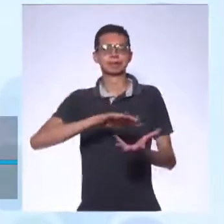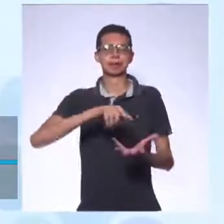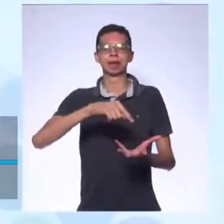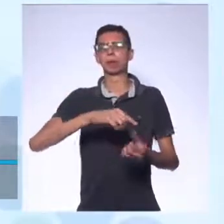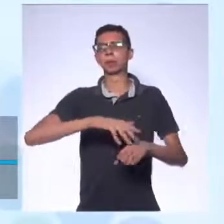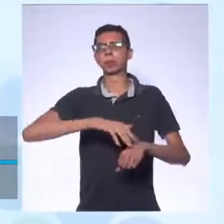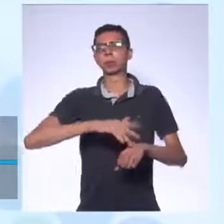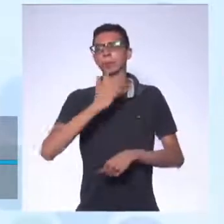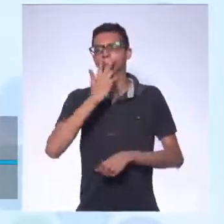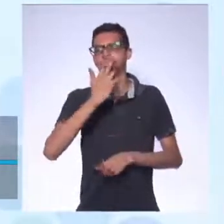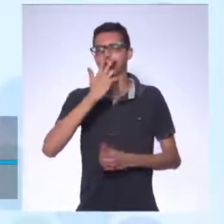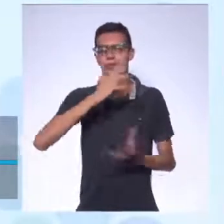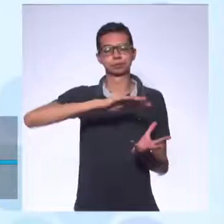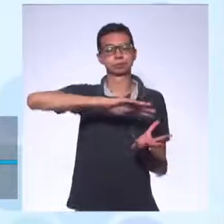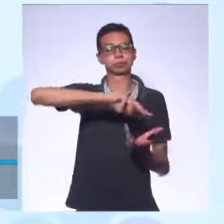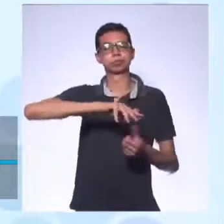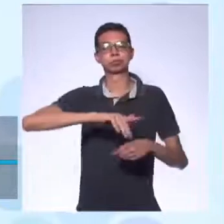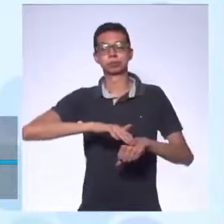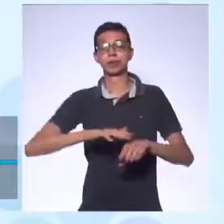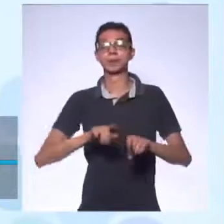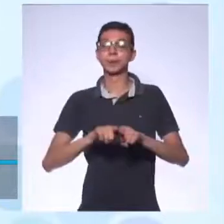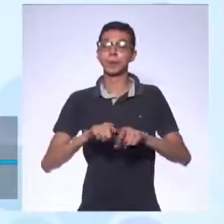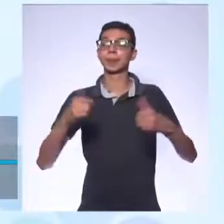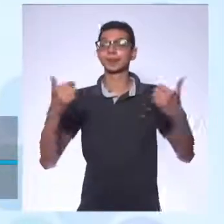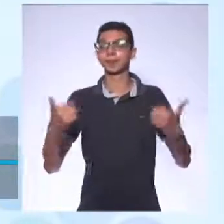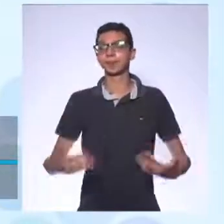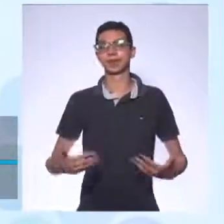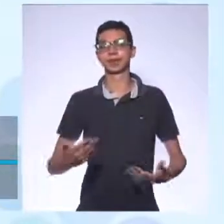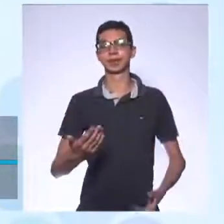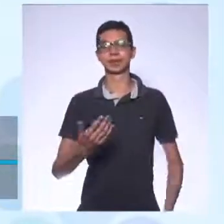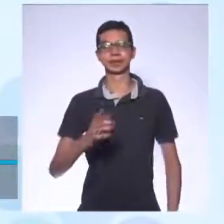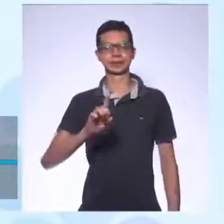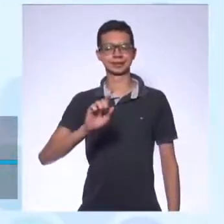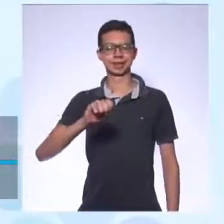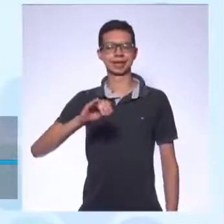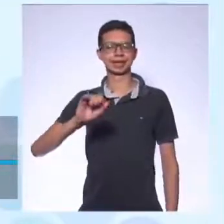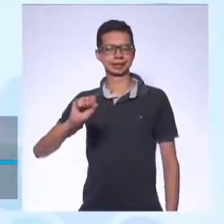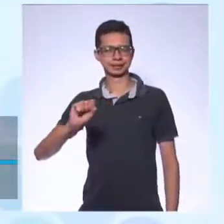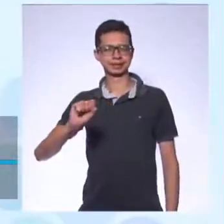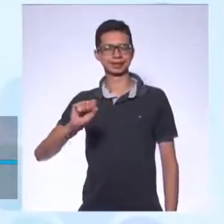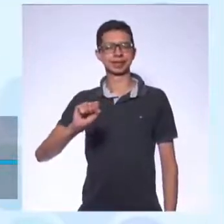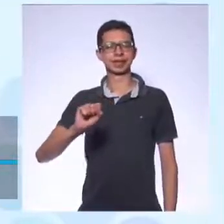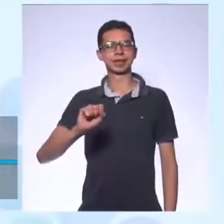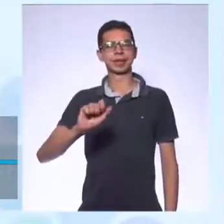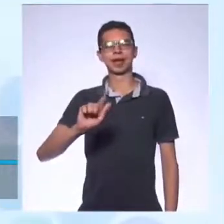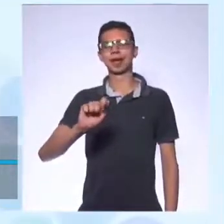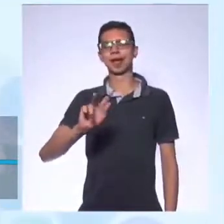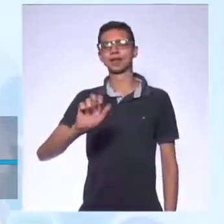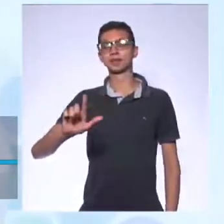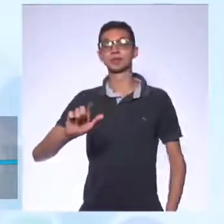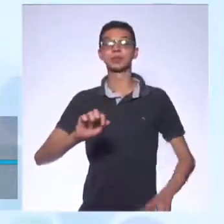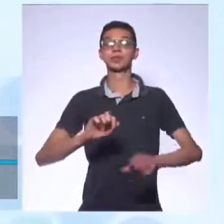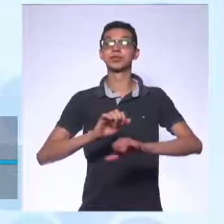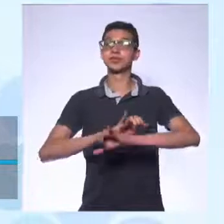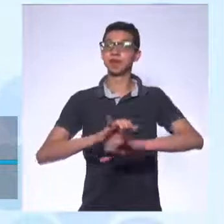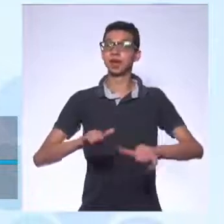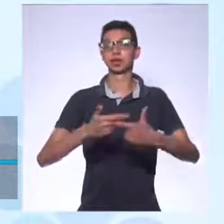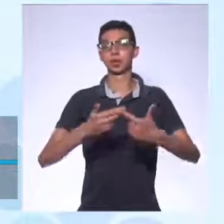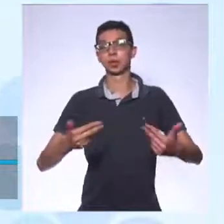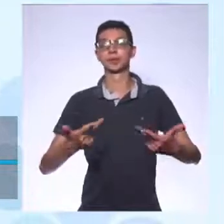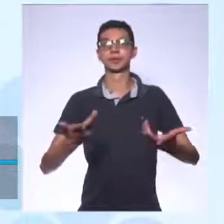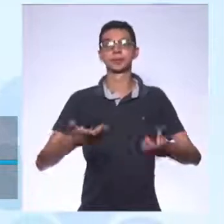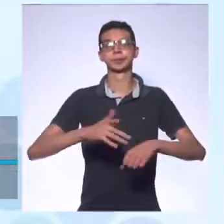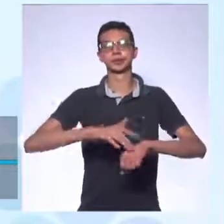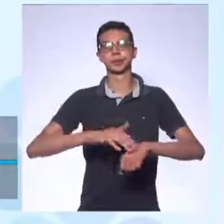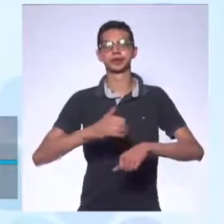James Lovelock, de que o planeta está doente, não sei o quê, e está com febre, blá, blá, blá, e é um ser vivo, beleza. Só que, na